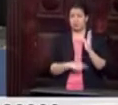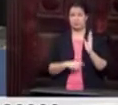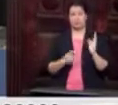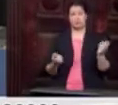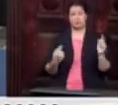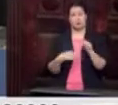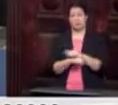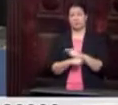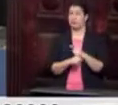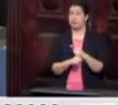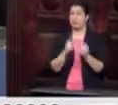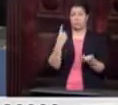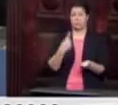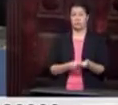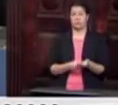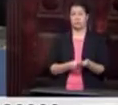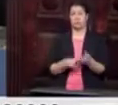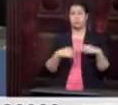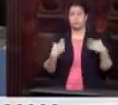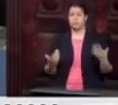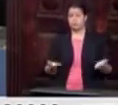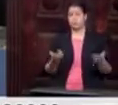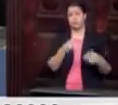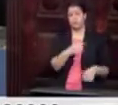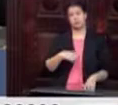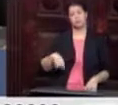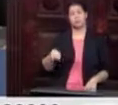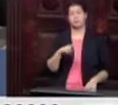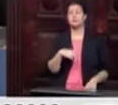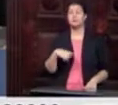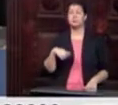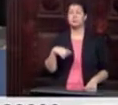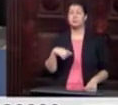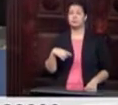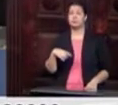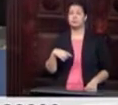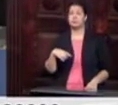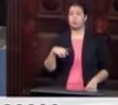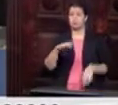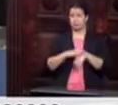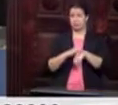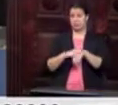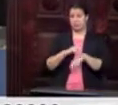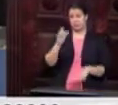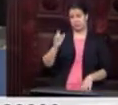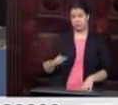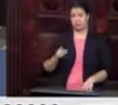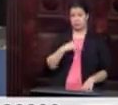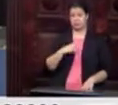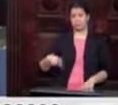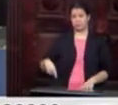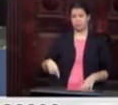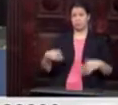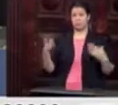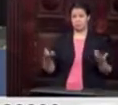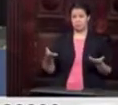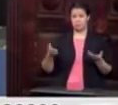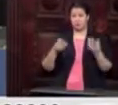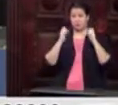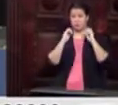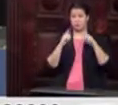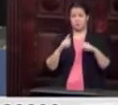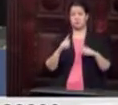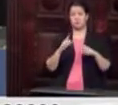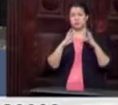contrária a esse compromisso. E nós, segundo declarações do próprio presidente hoje da Assembleia